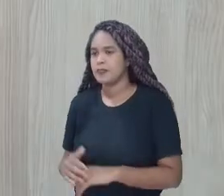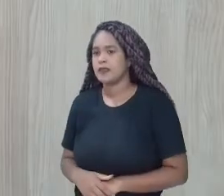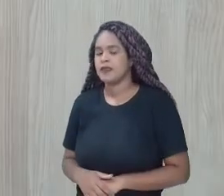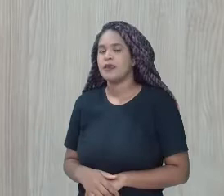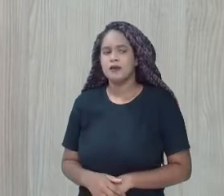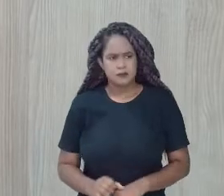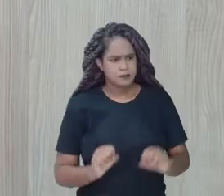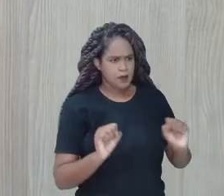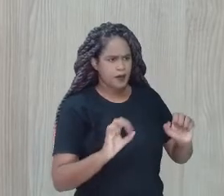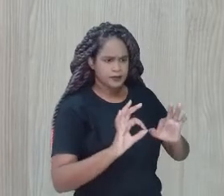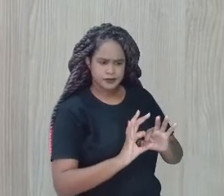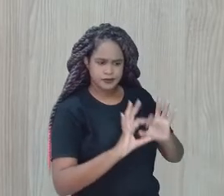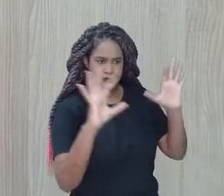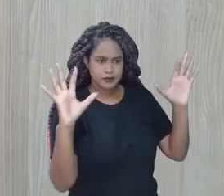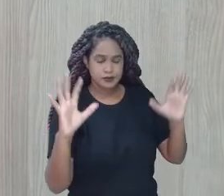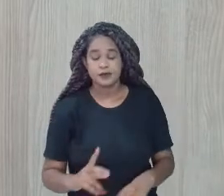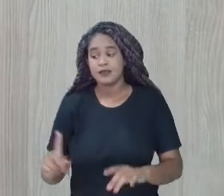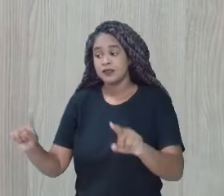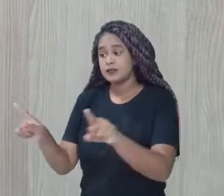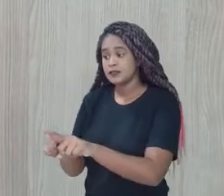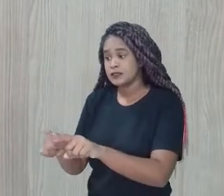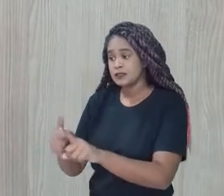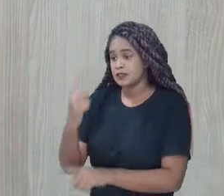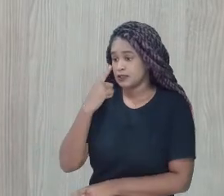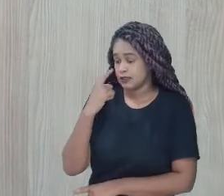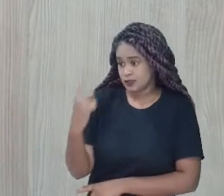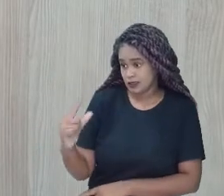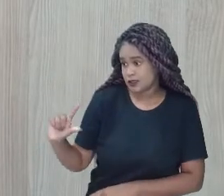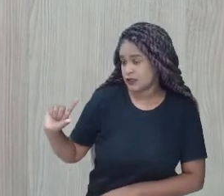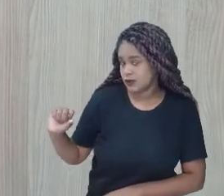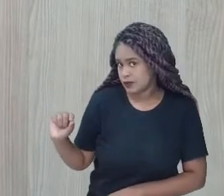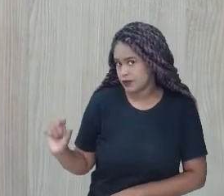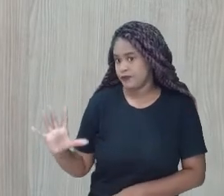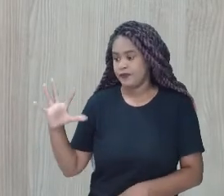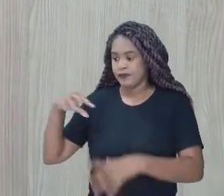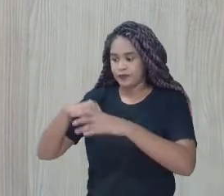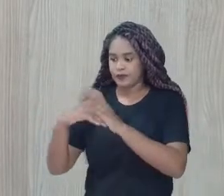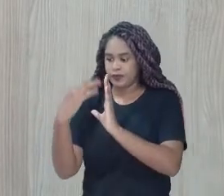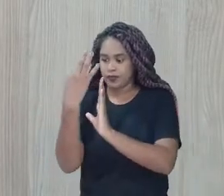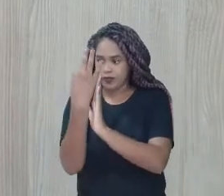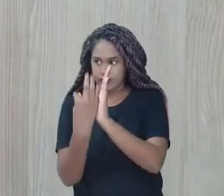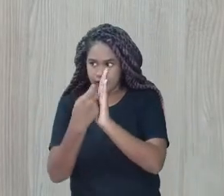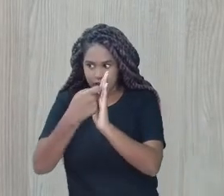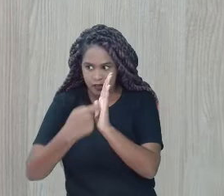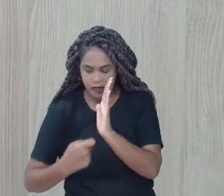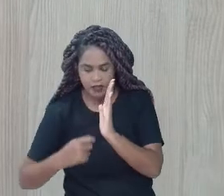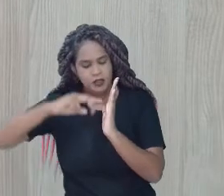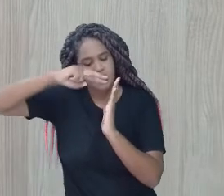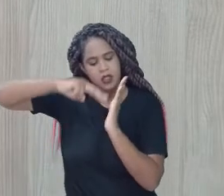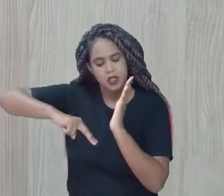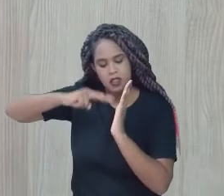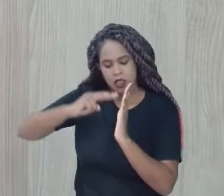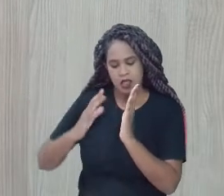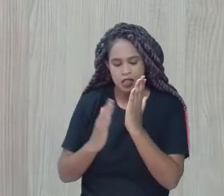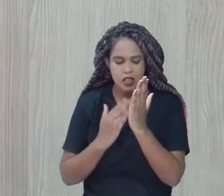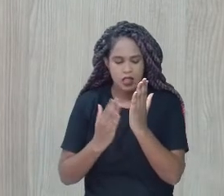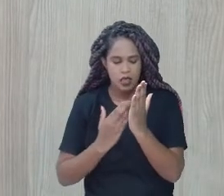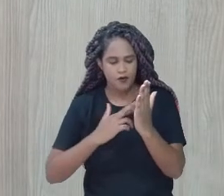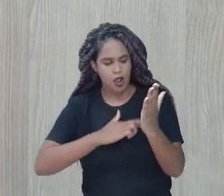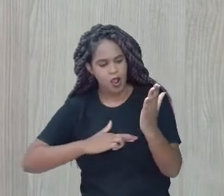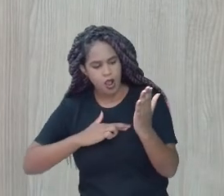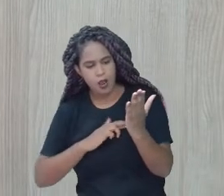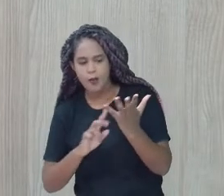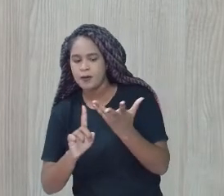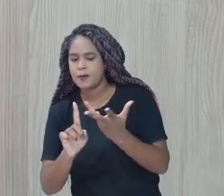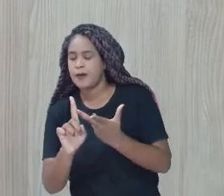Claro, Vivi. E é também interessante porque, assim, nos textos que a gente lê, nos romances, nos contos, a gente precisa